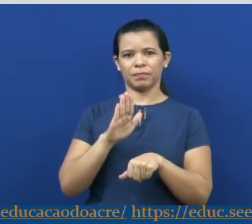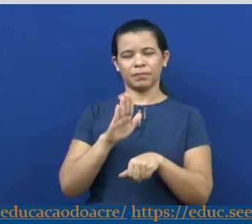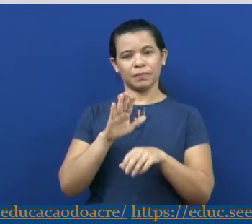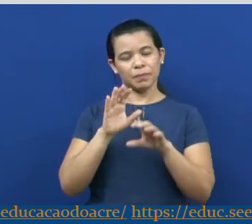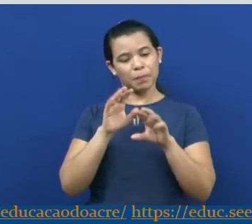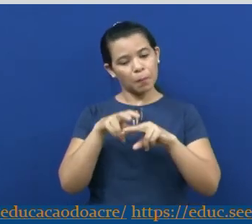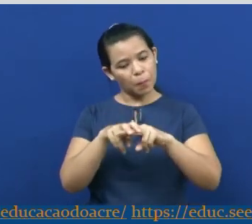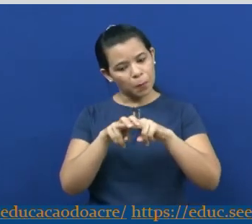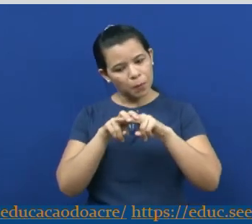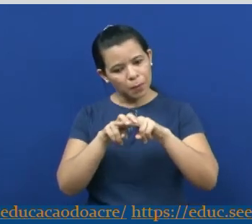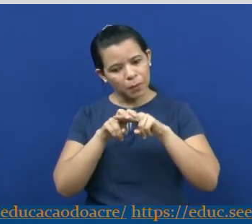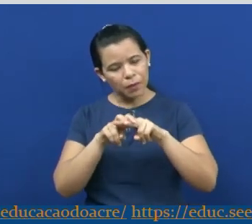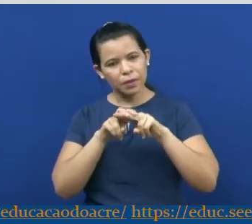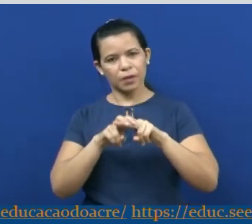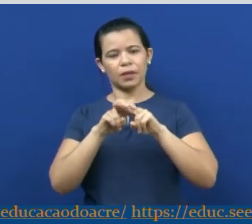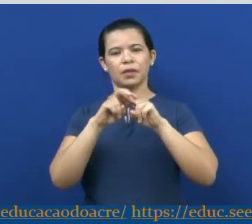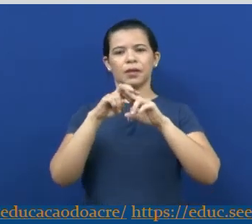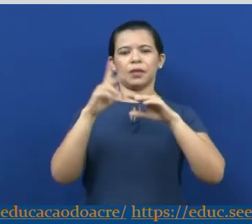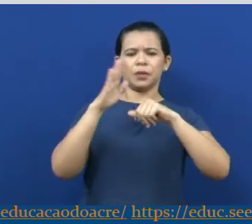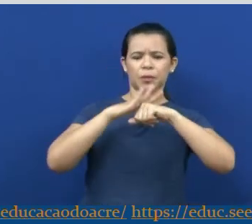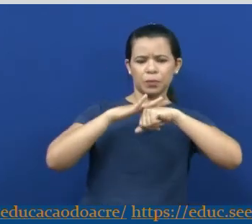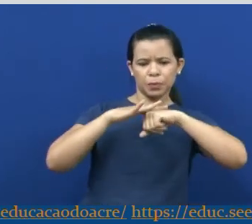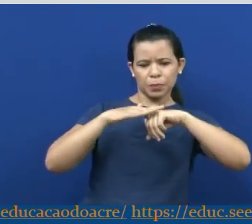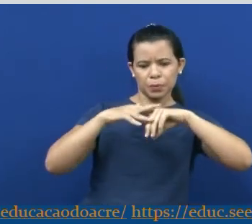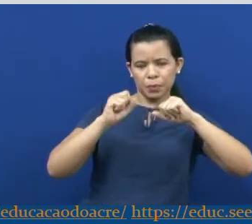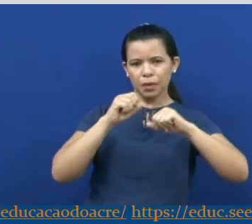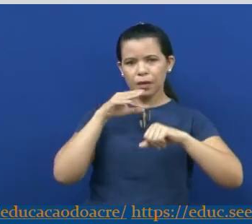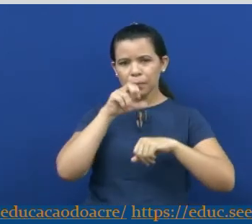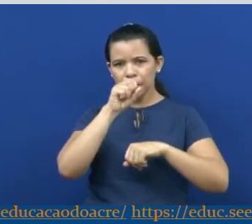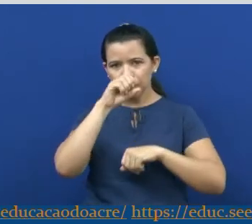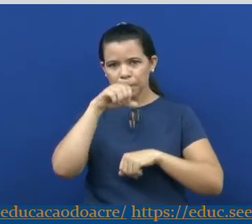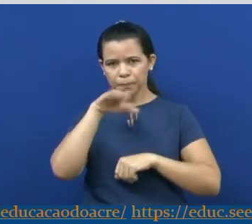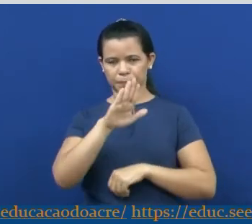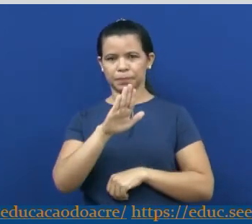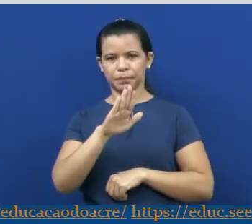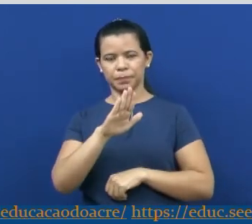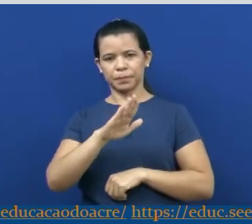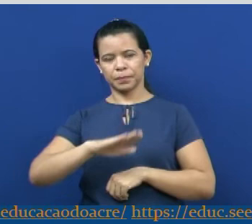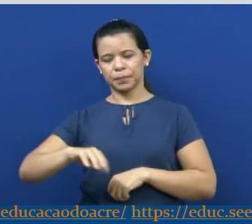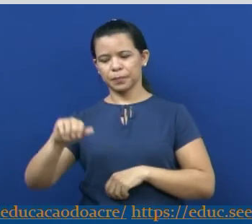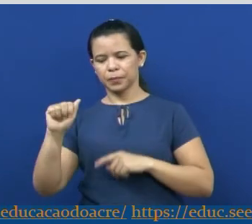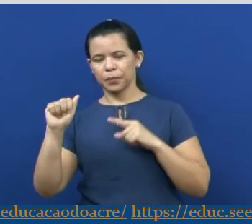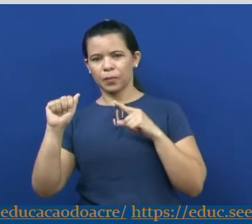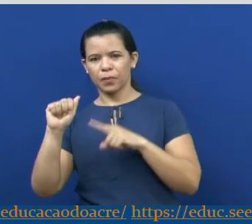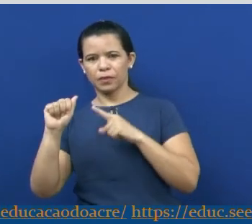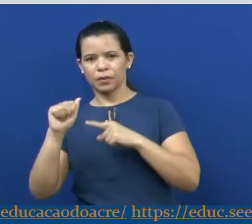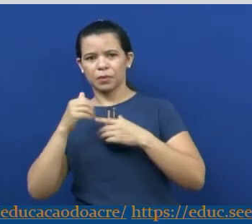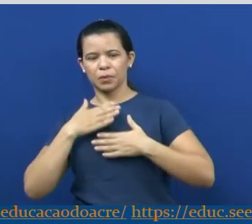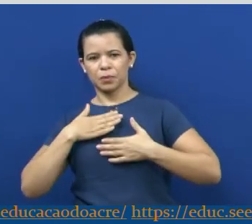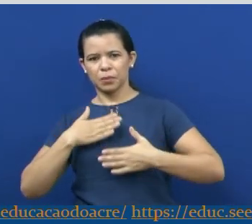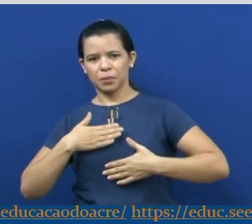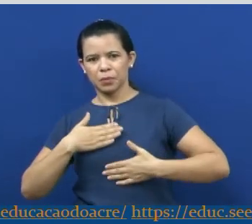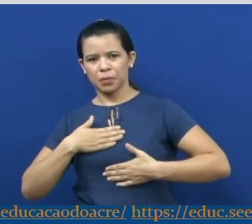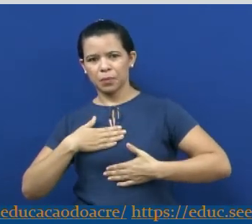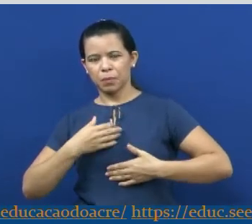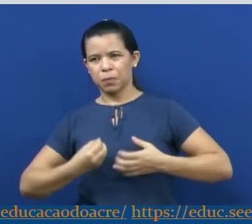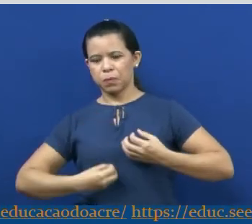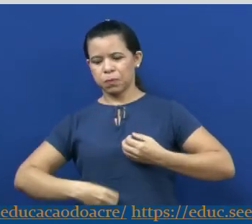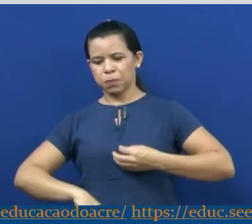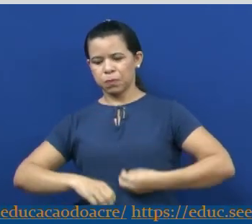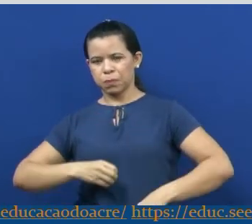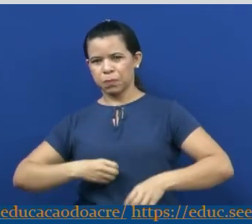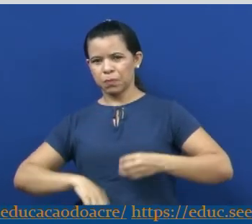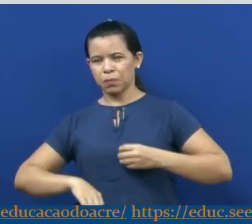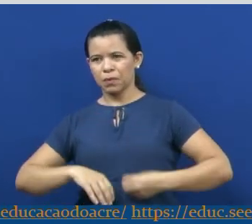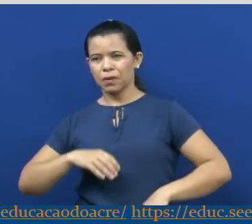aumentando assim o seu poder de ação, enquanto na formulação A, o corpo vai eliminar o fármaco, ou seja, a medicação,